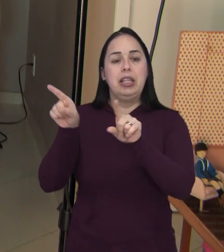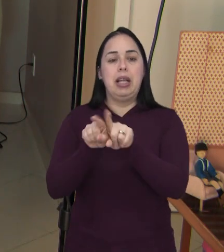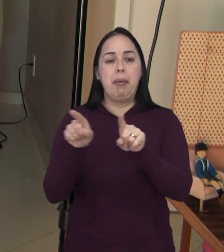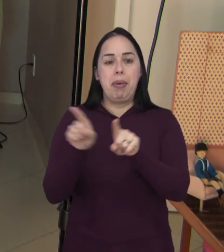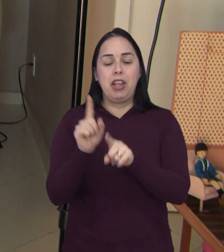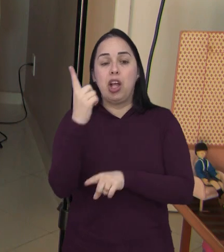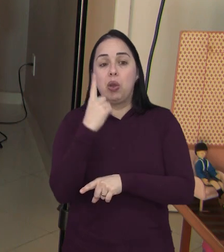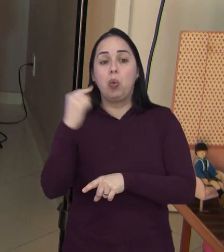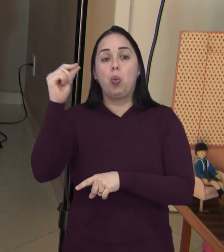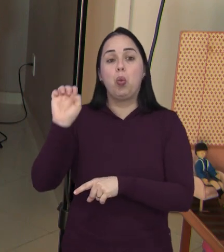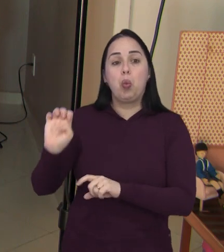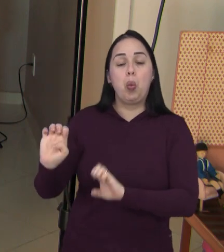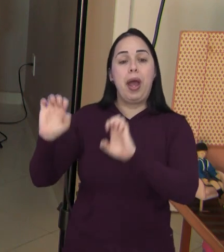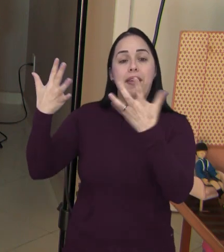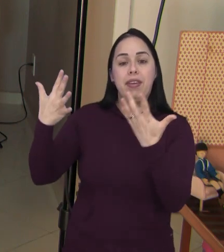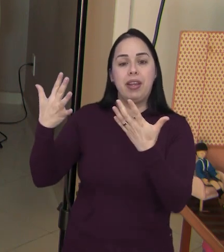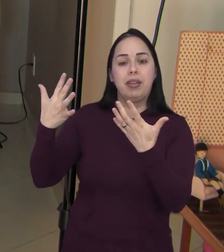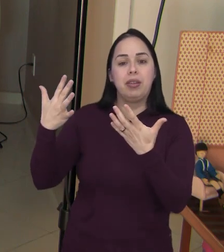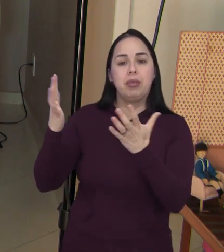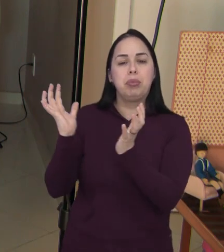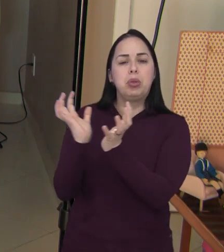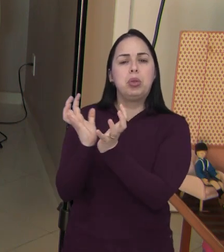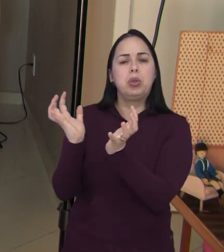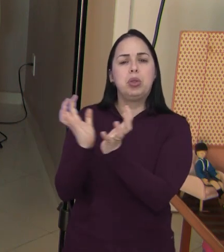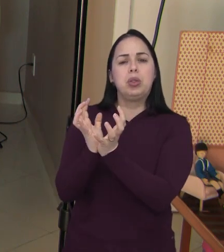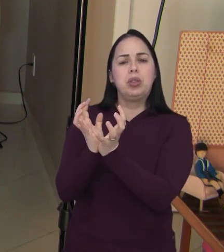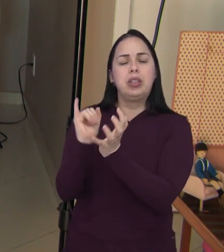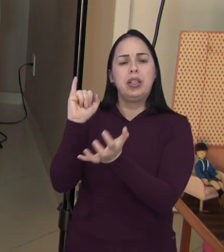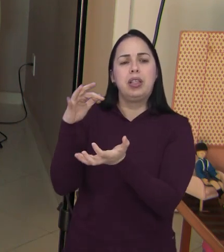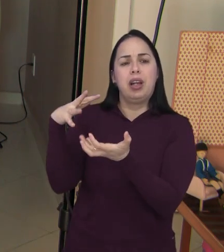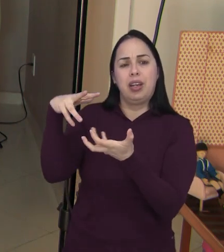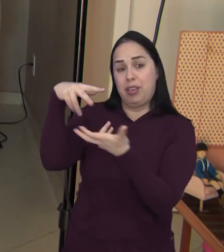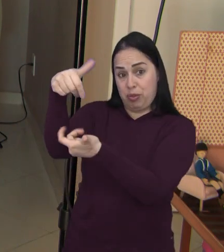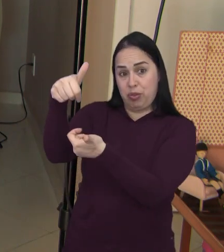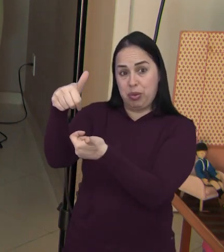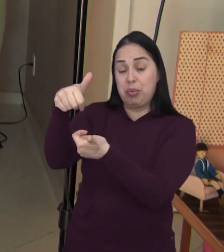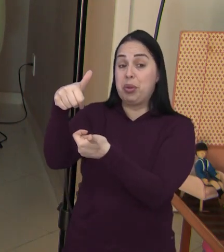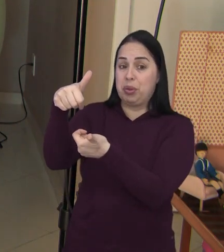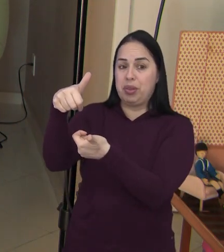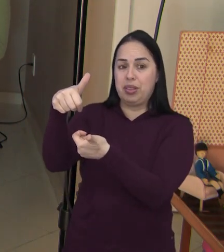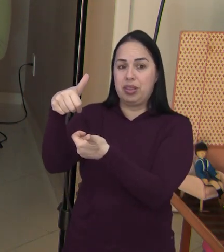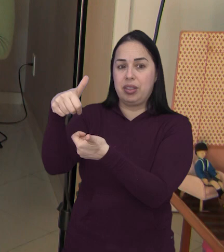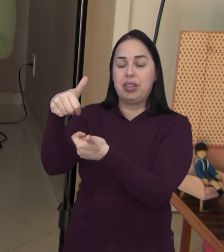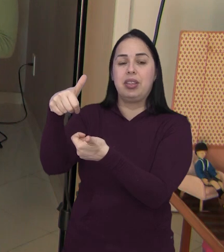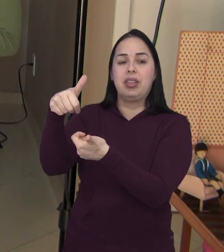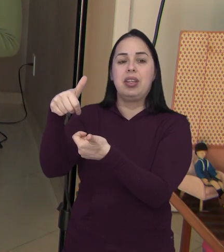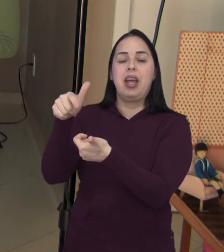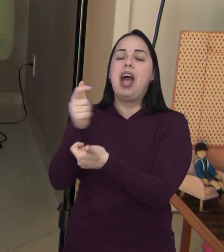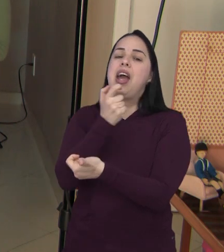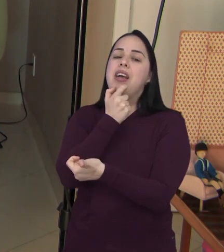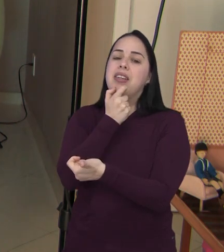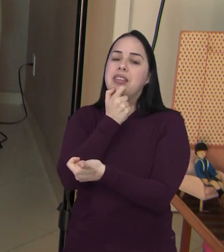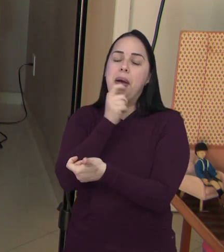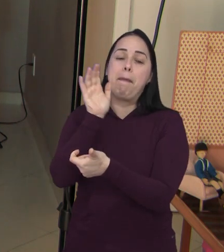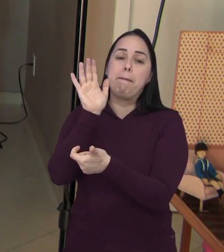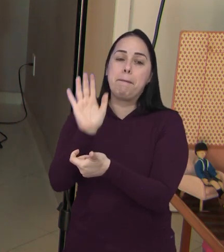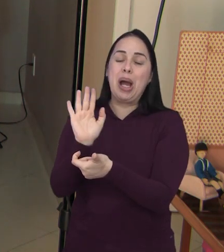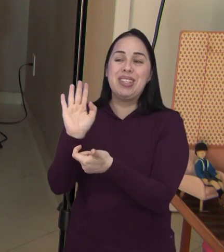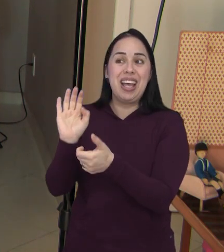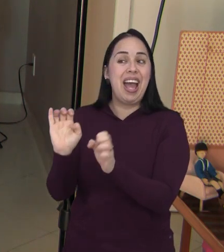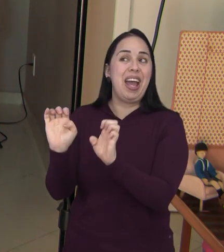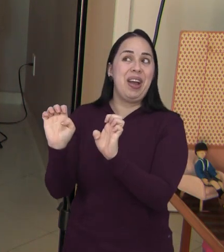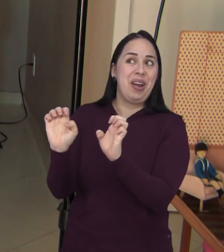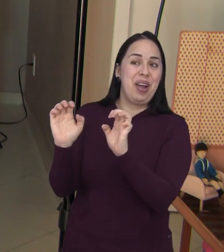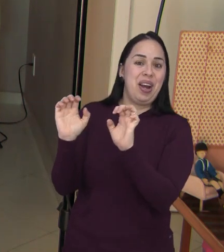gente foi selecionado também para um festival, para o GRU International Film Award, né, que apesar de ter esse nome em inglês, na verdade é